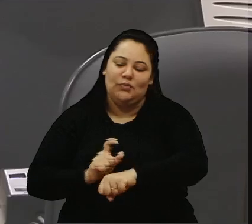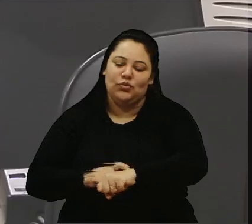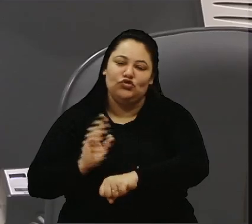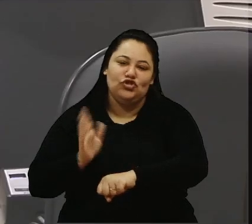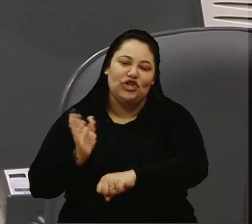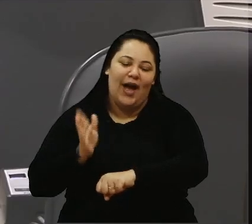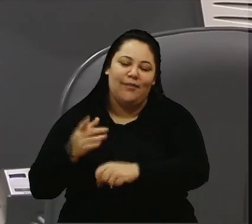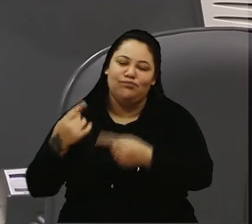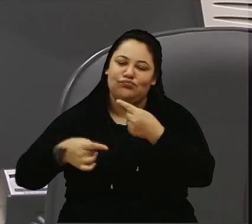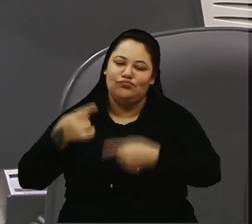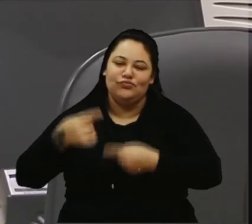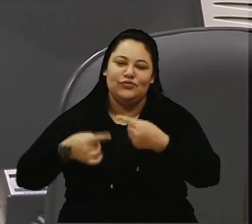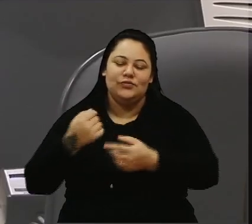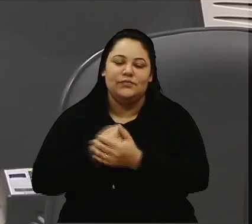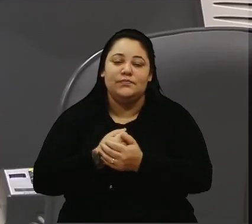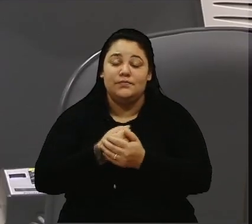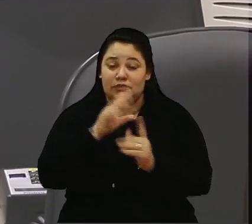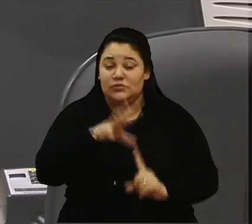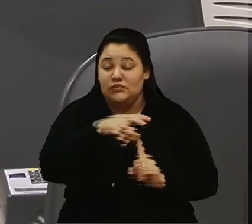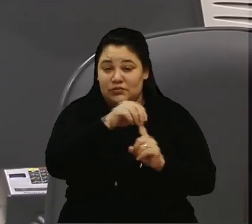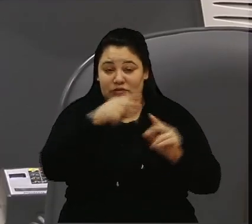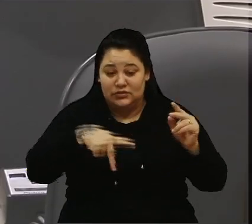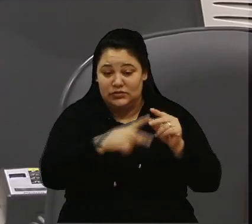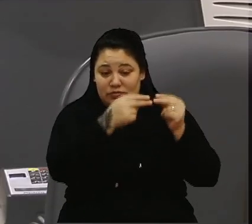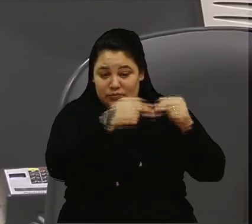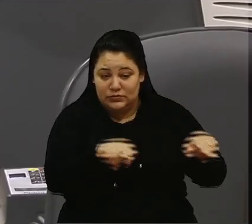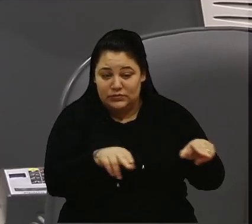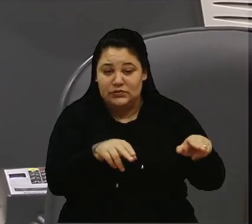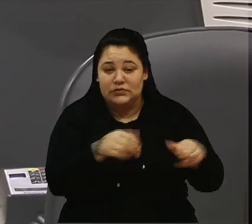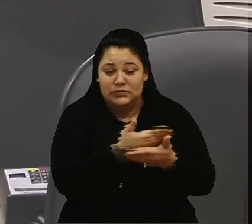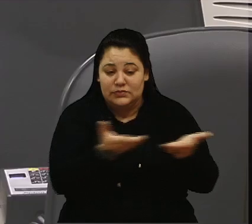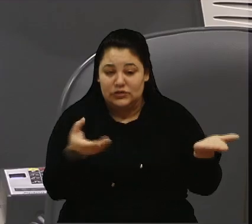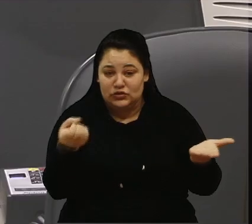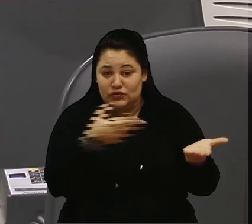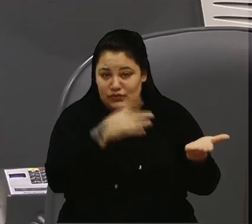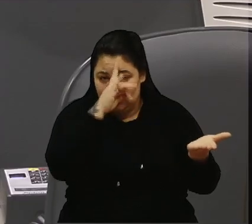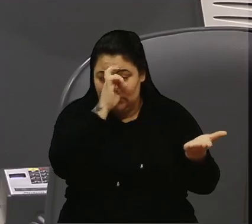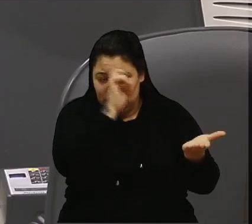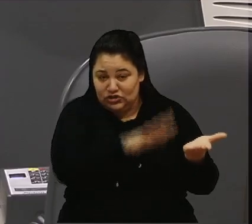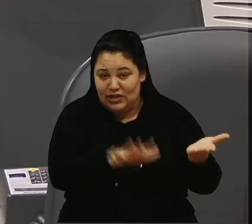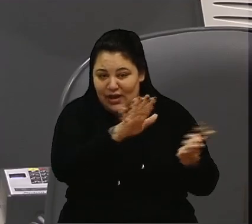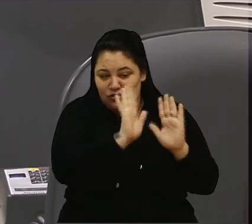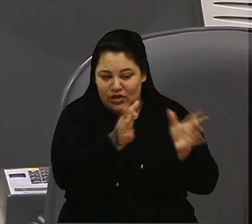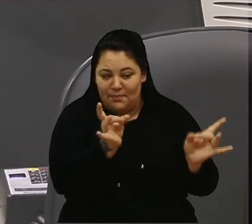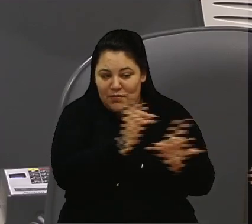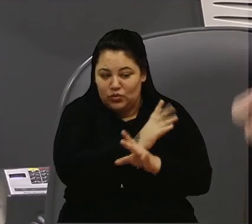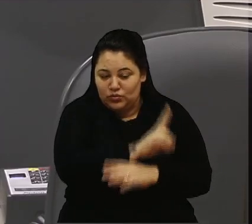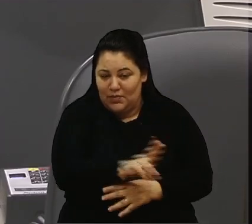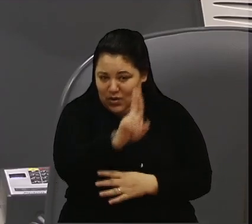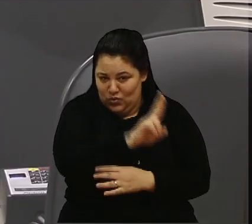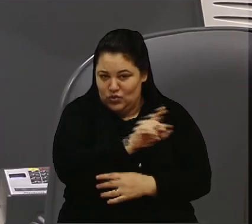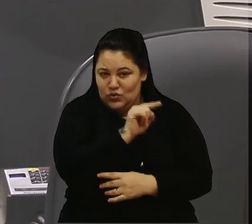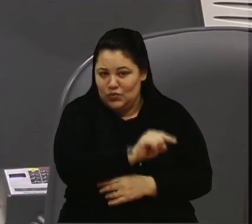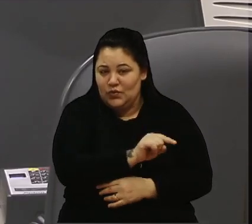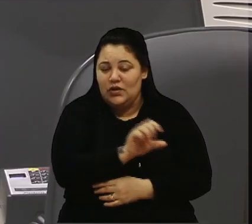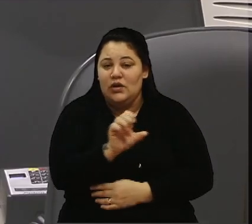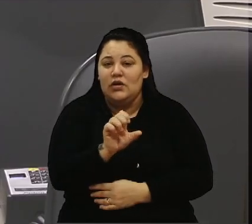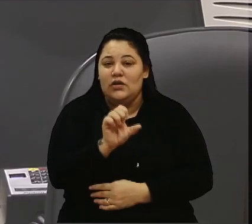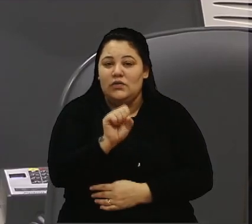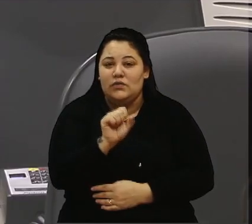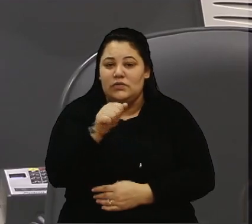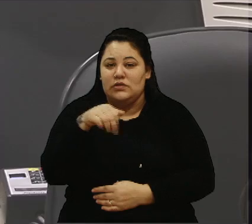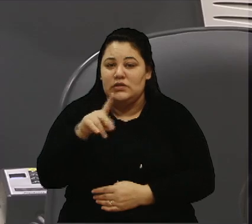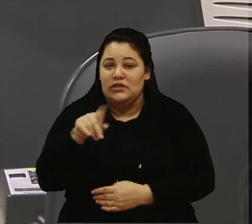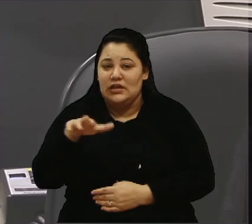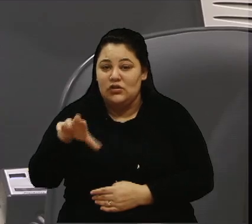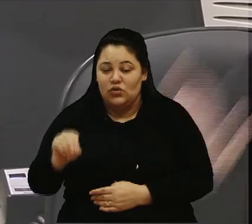quando foi inaugurado, ficou concluído o espaço novo do Hospital Geral, que ele estava pronto para ser utilizado, o Sandro Junqueira, que era